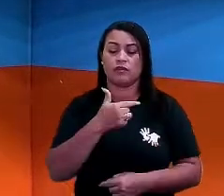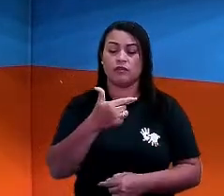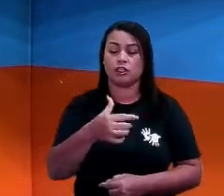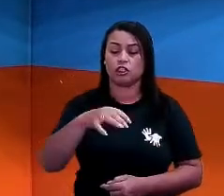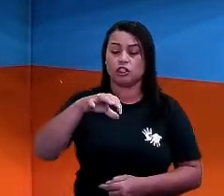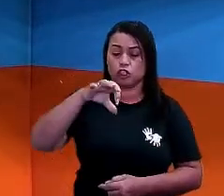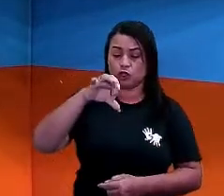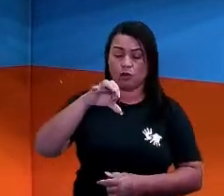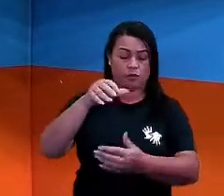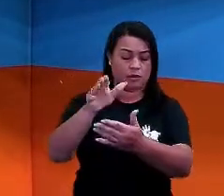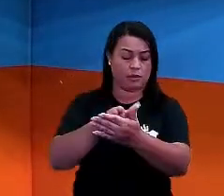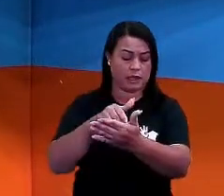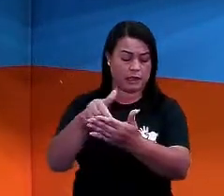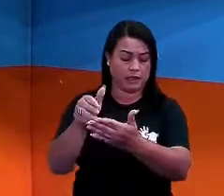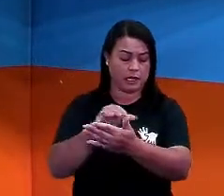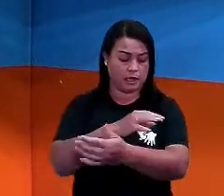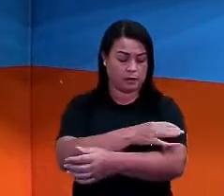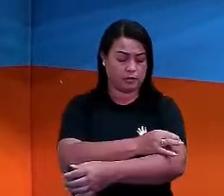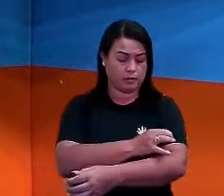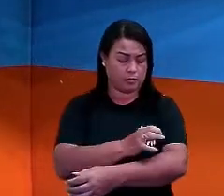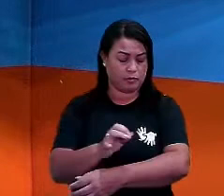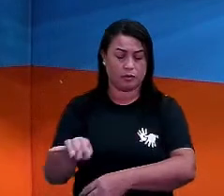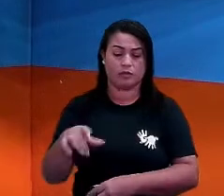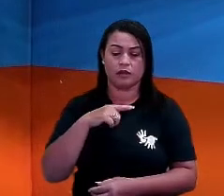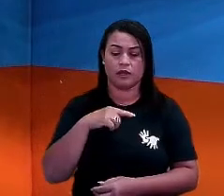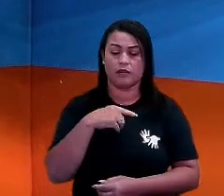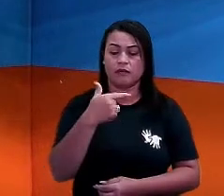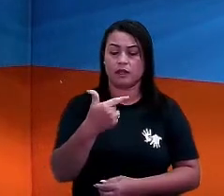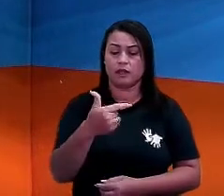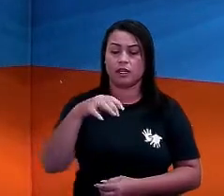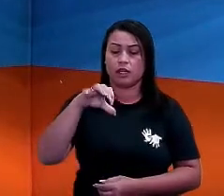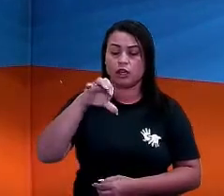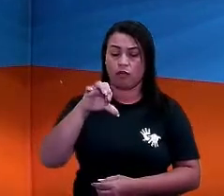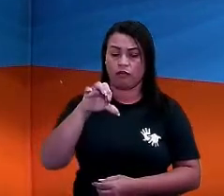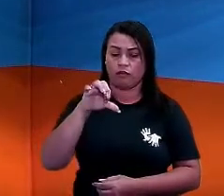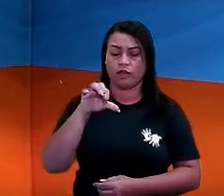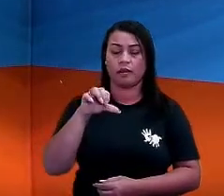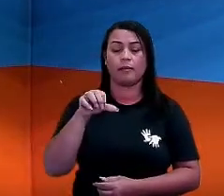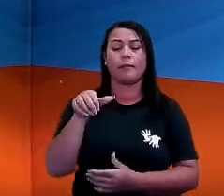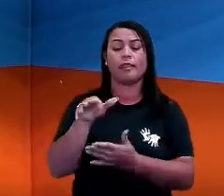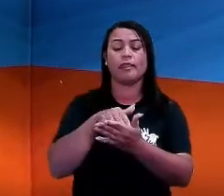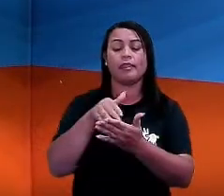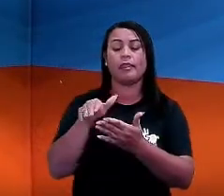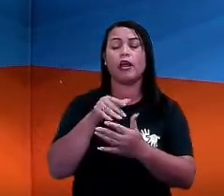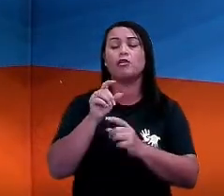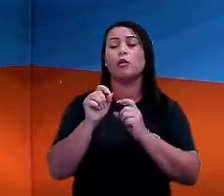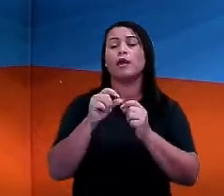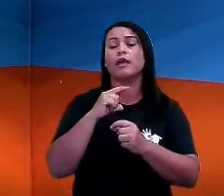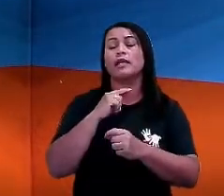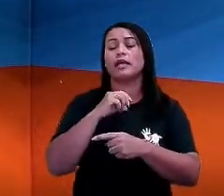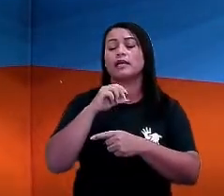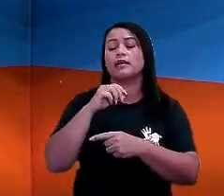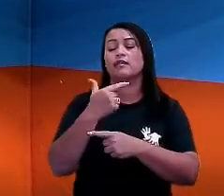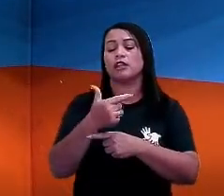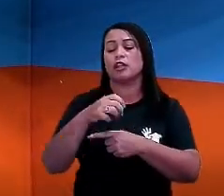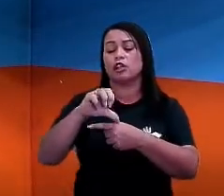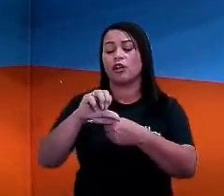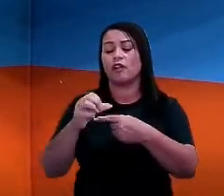pintadinhos aqui. Sobre 6, tá? E aí, o que é que eu chamo de uma